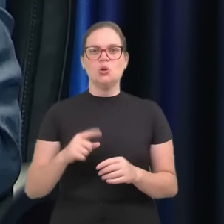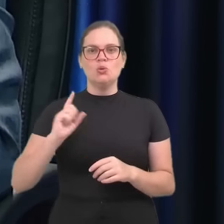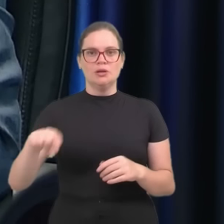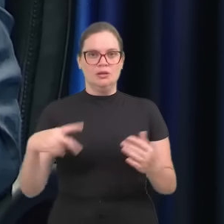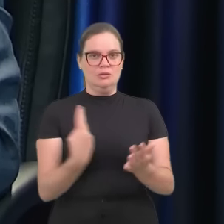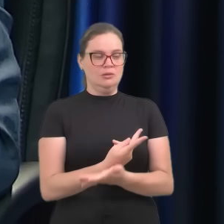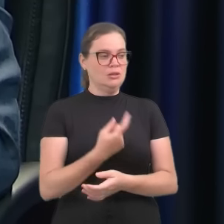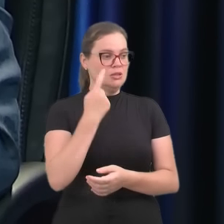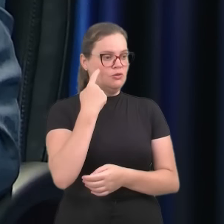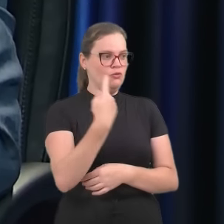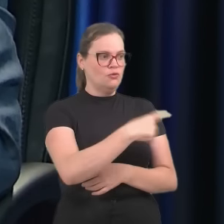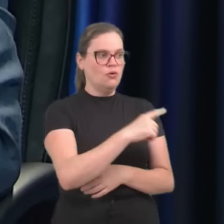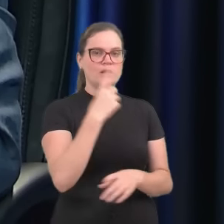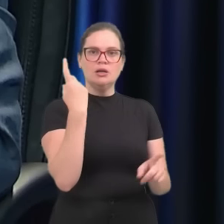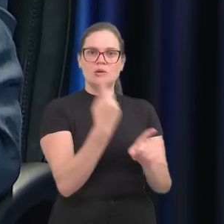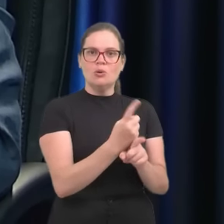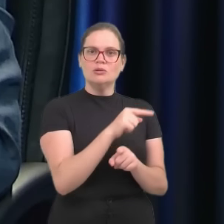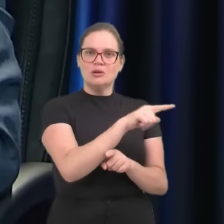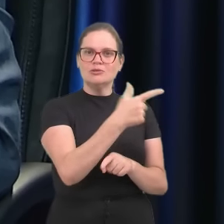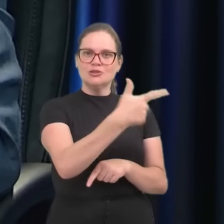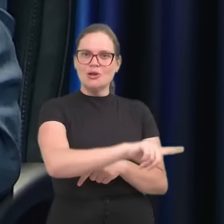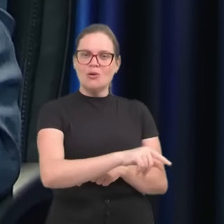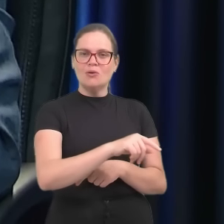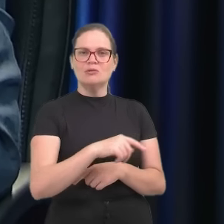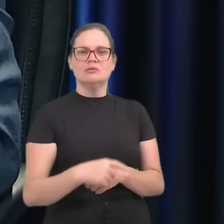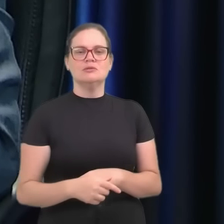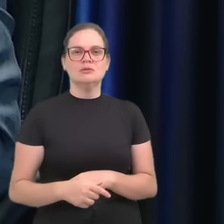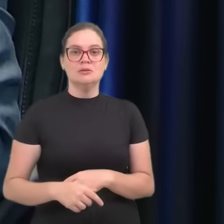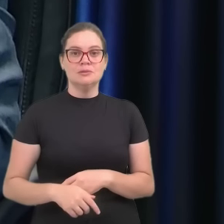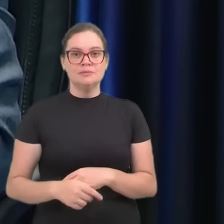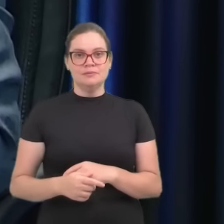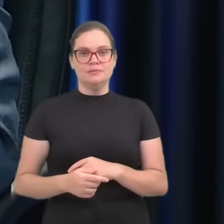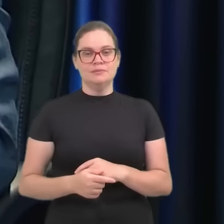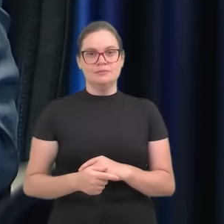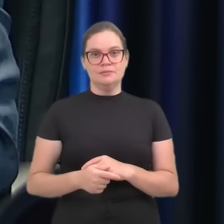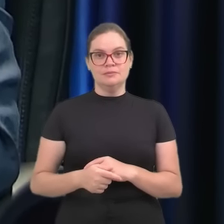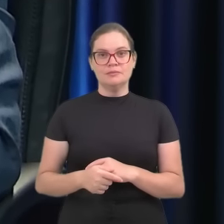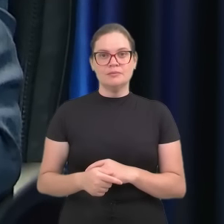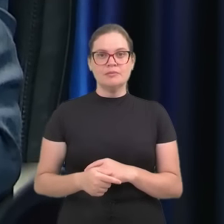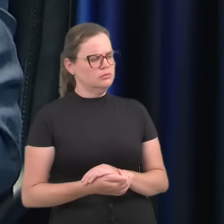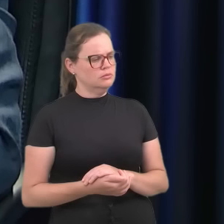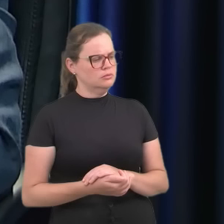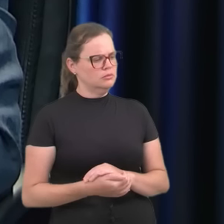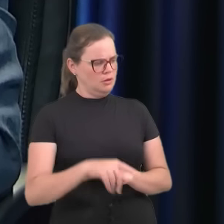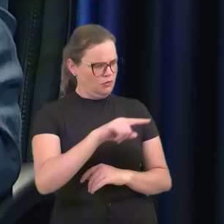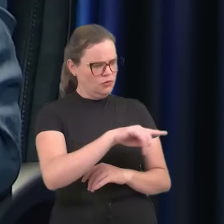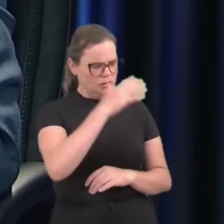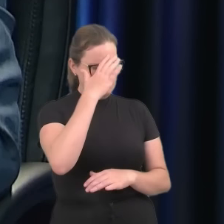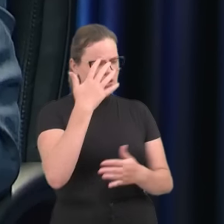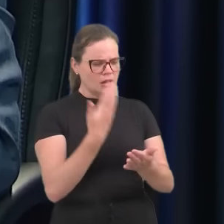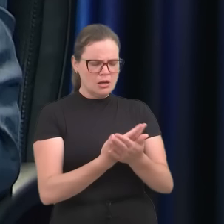aconteceu isso que Jesus depois ele volta a se encontrar com ele e Jesus diz a ele assim,